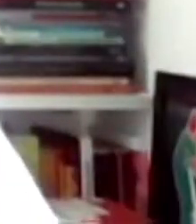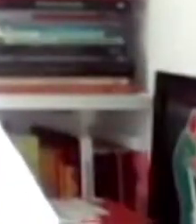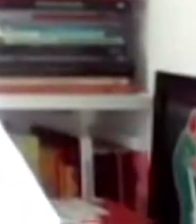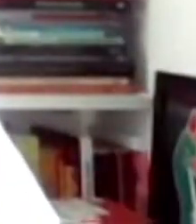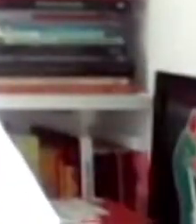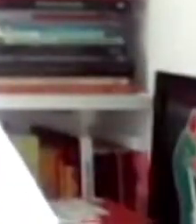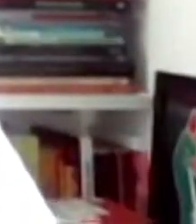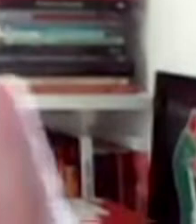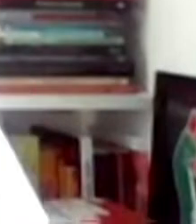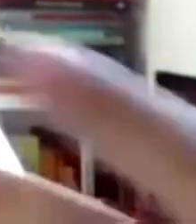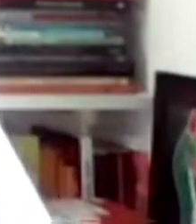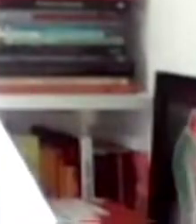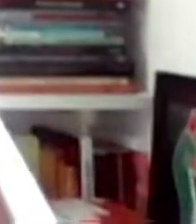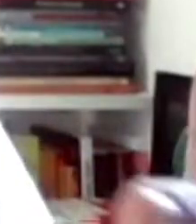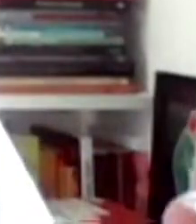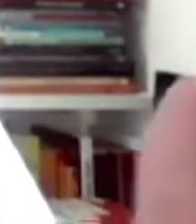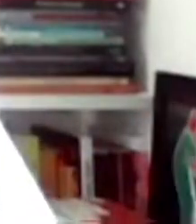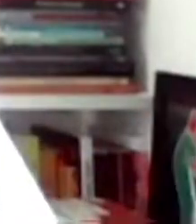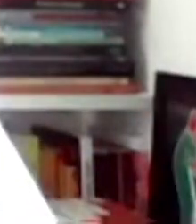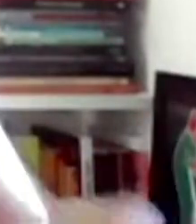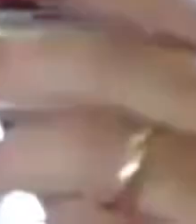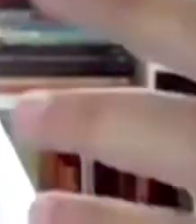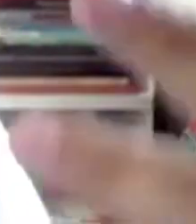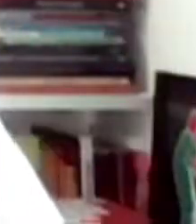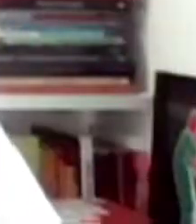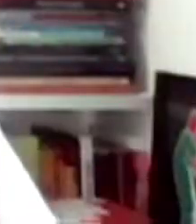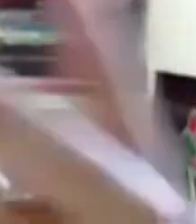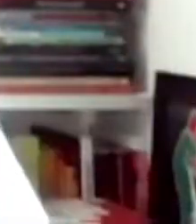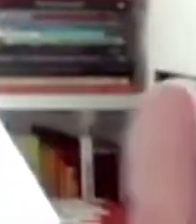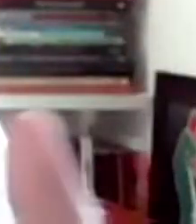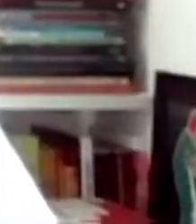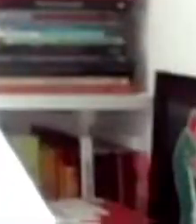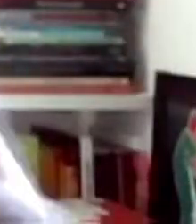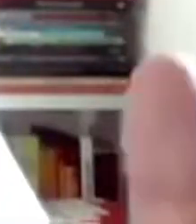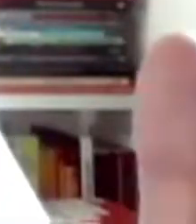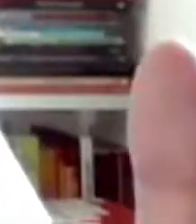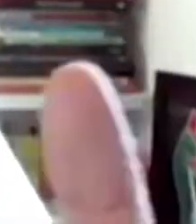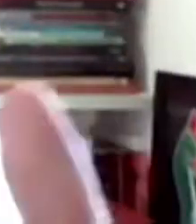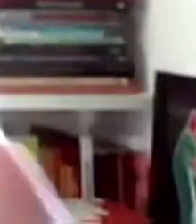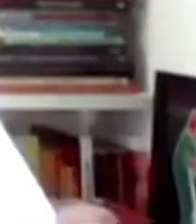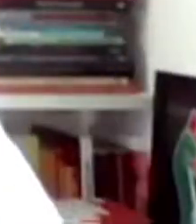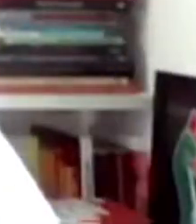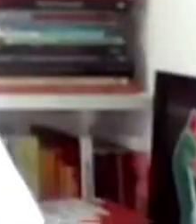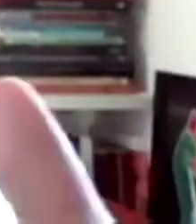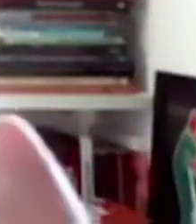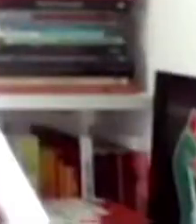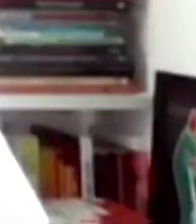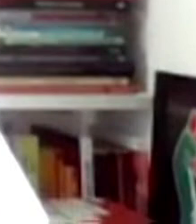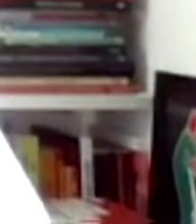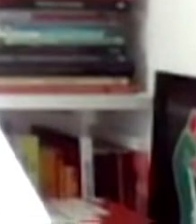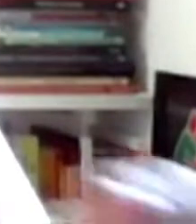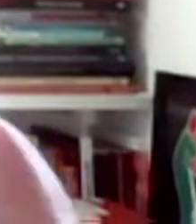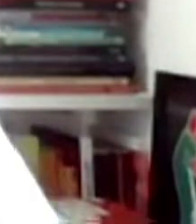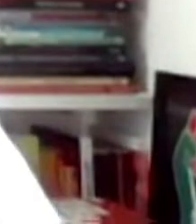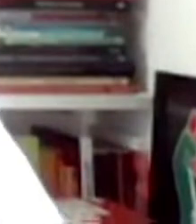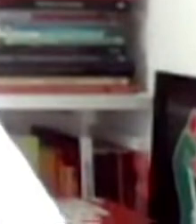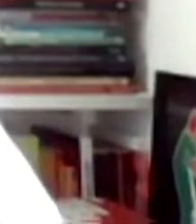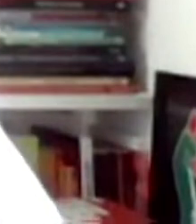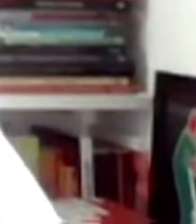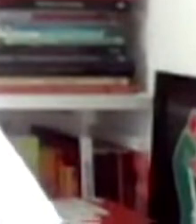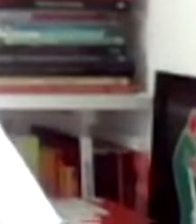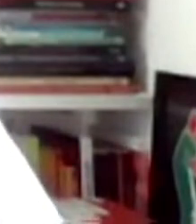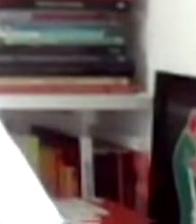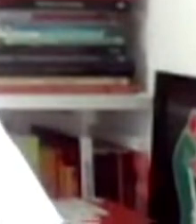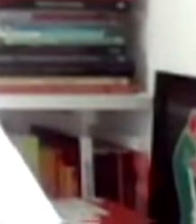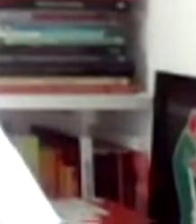competência municipal, mas um aprendizado enorme, com trocas de experiências fantásticas entre as diferentes cidades que passaram